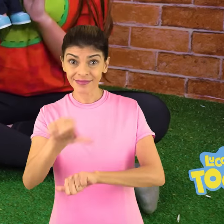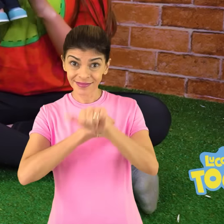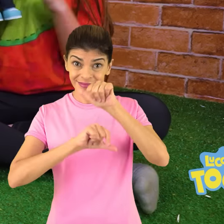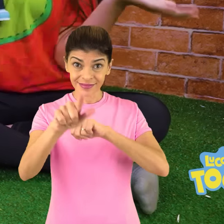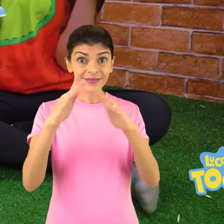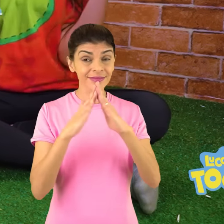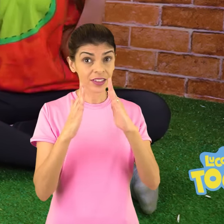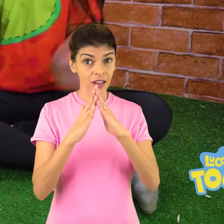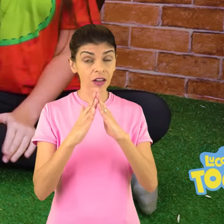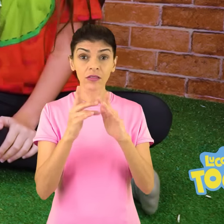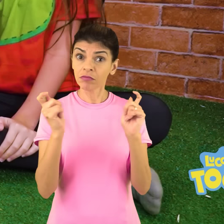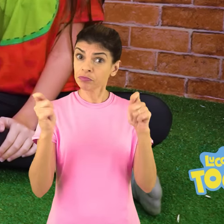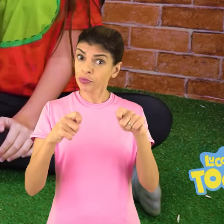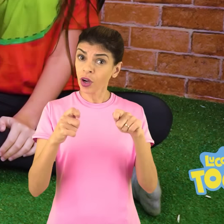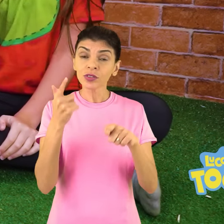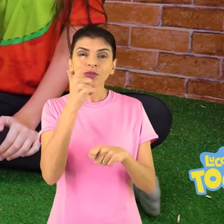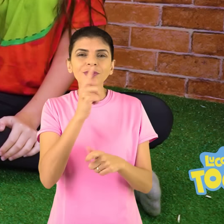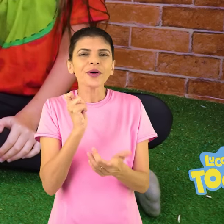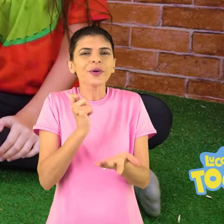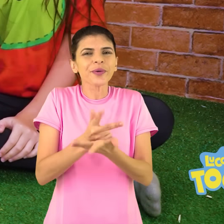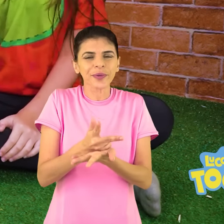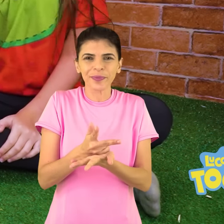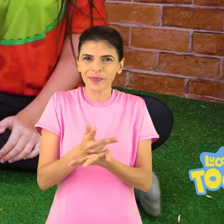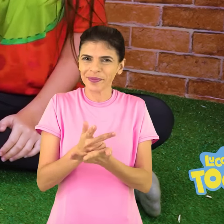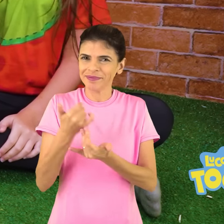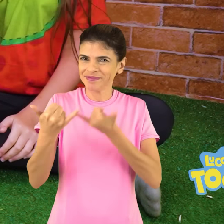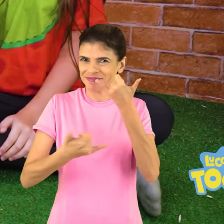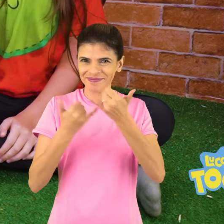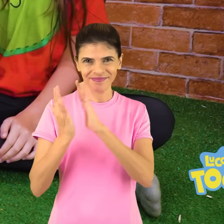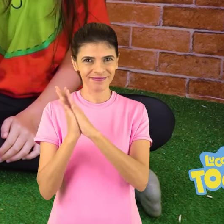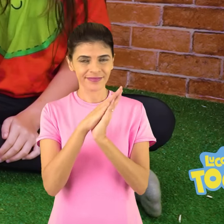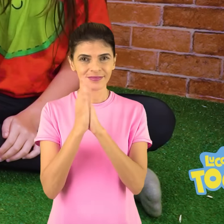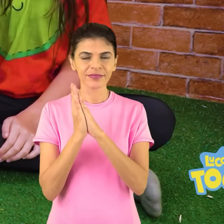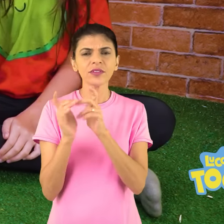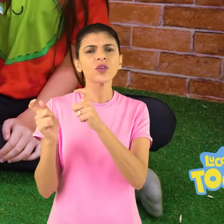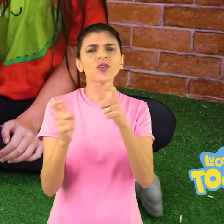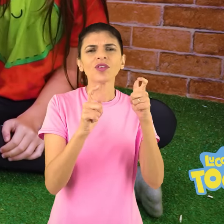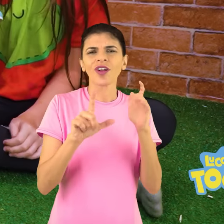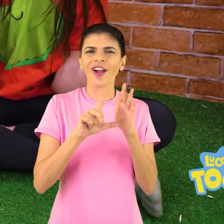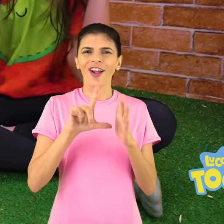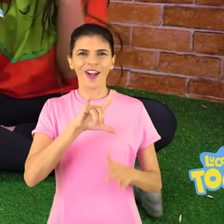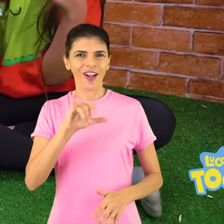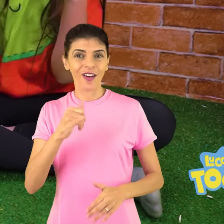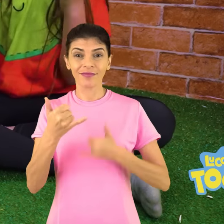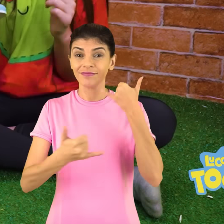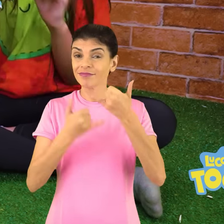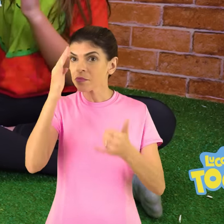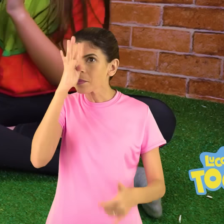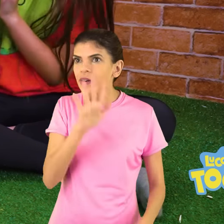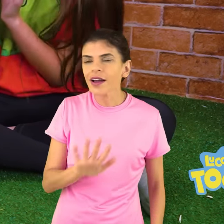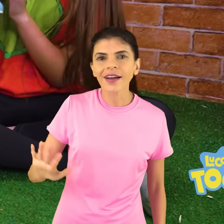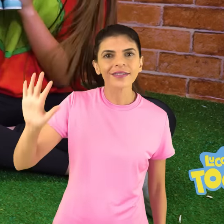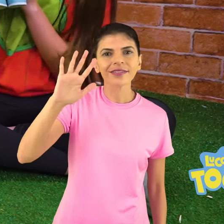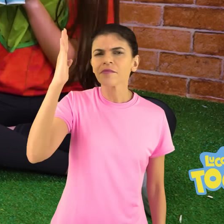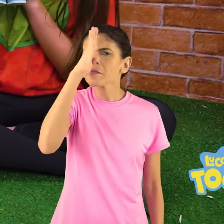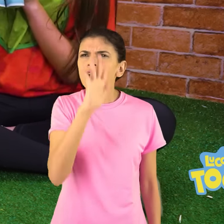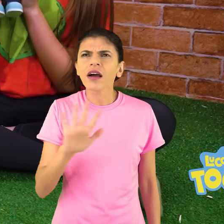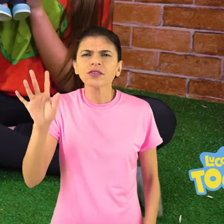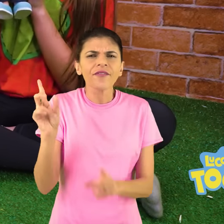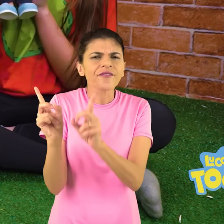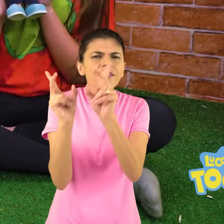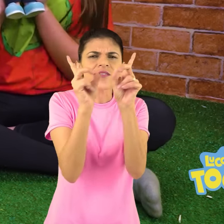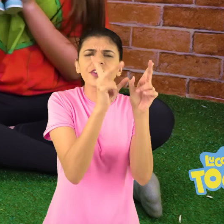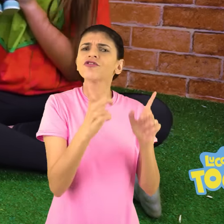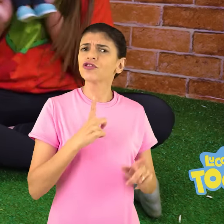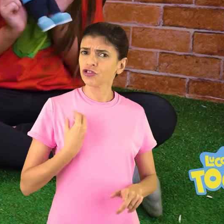aí de casa? Já pode encontrar o boneco do Lucas Neto nas melhores lojas de brinquedo do Brasil! Esse boneco aqui